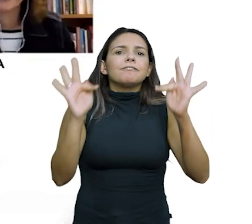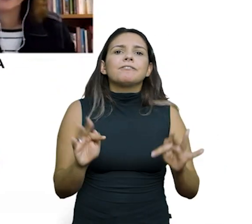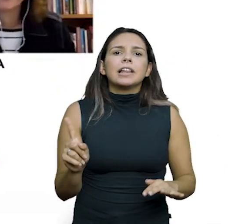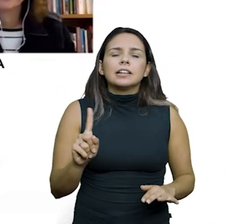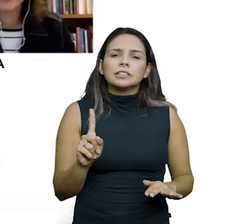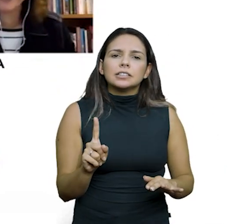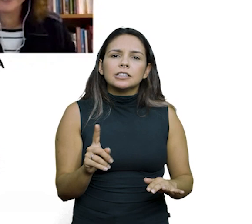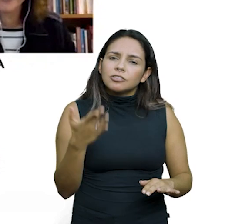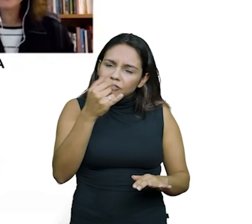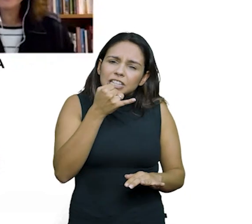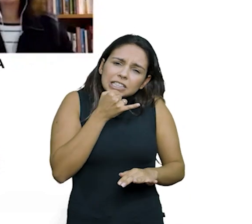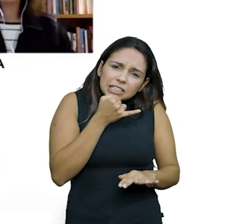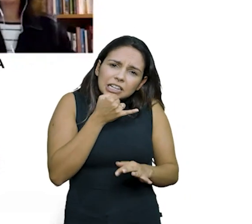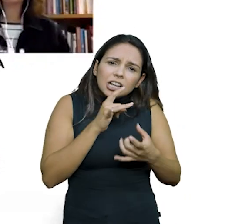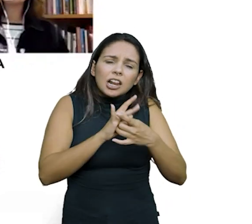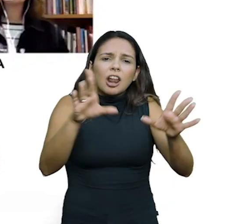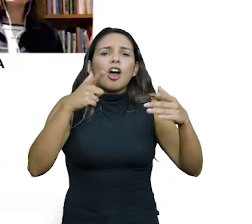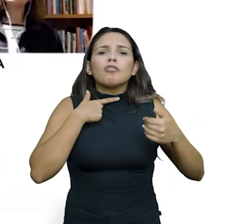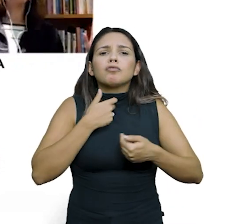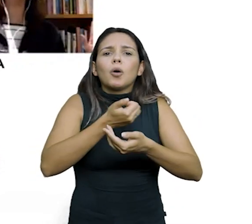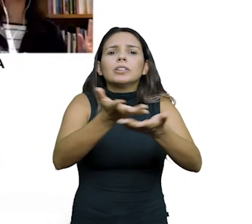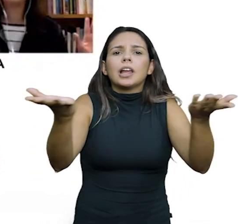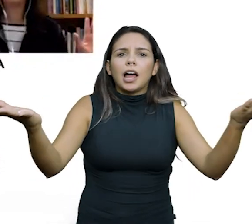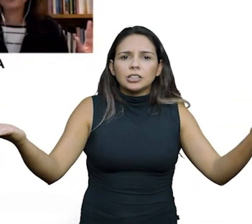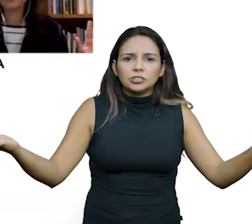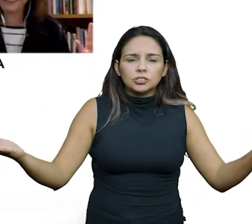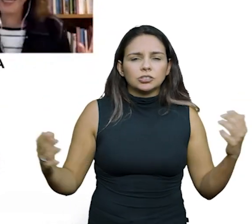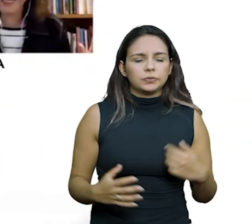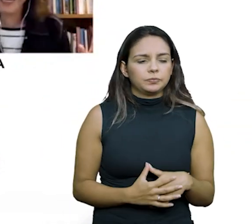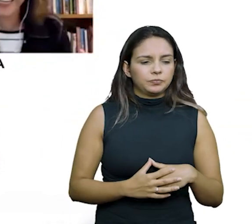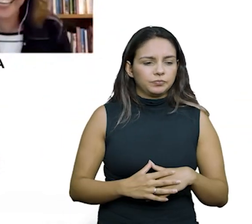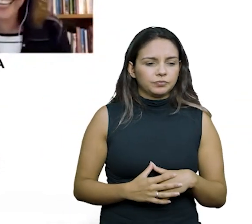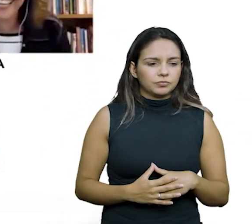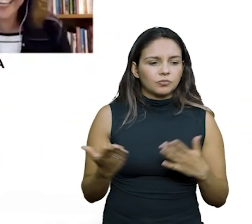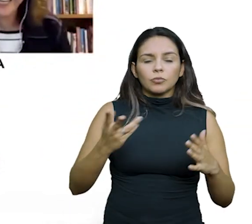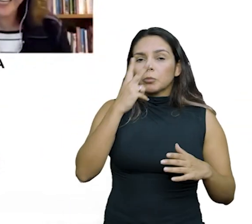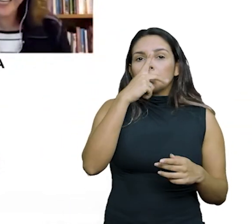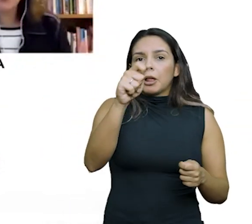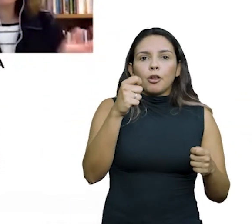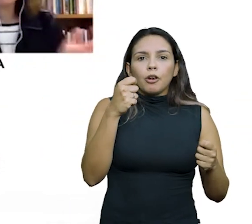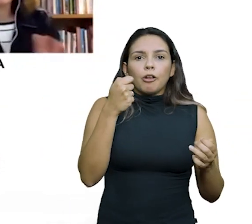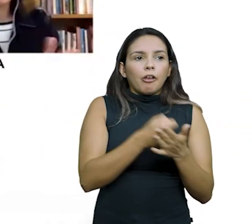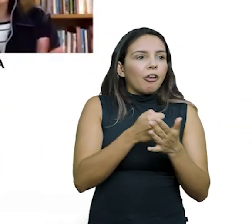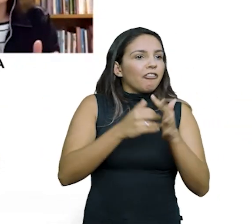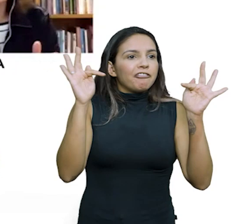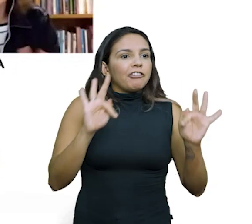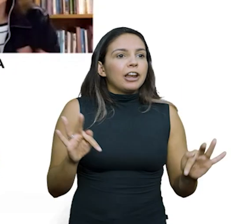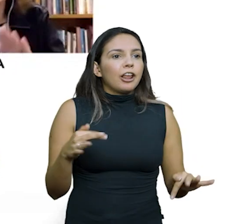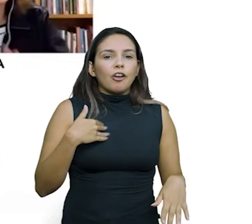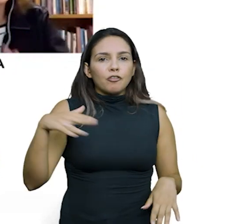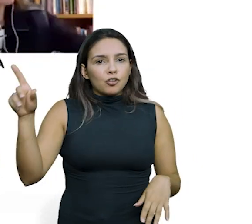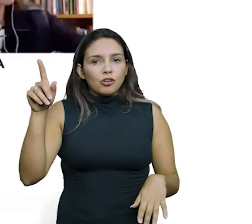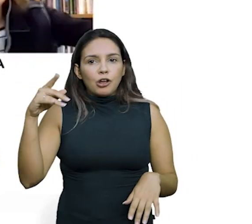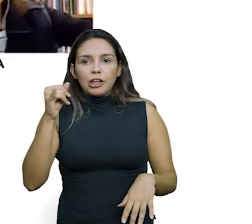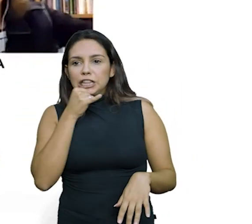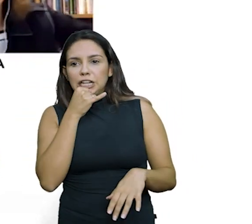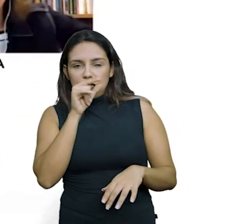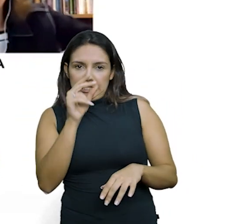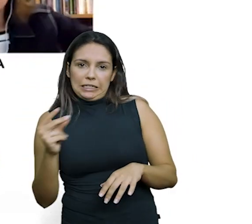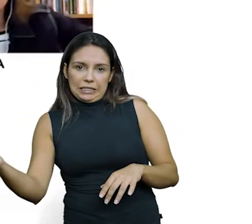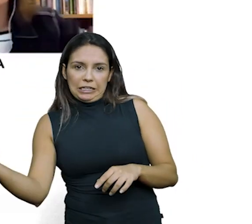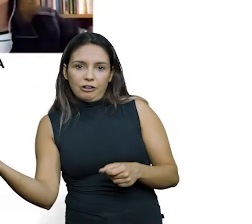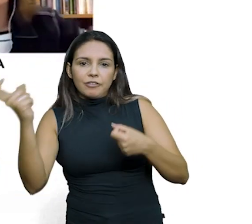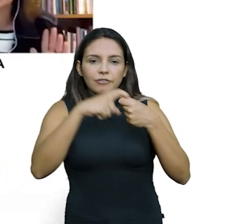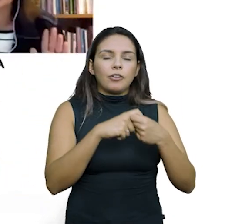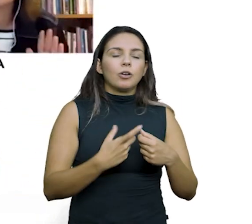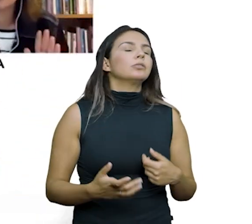né? Você ficava triste à vontade, né? Hoje parece que você tem que falar, dá licença, eu vou ali fora ficar triste um pouquinho e